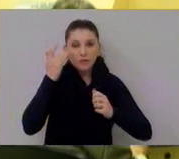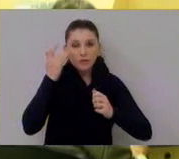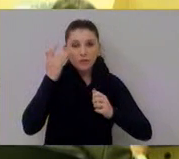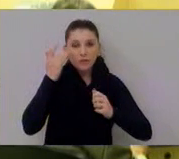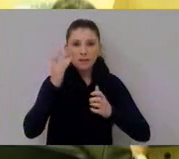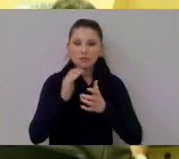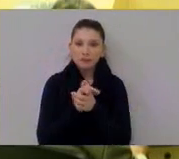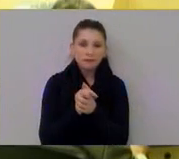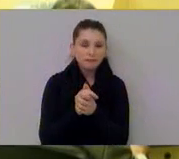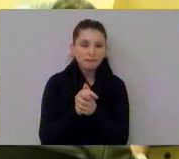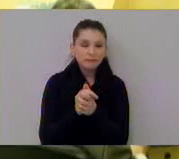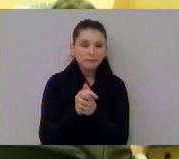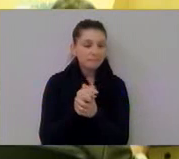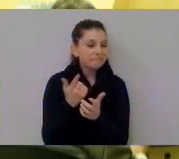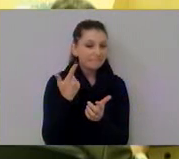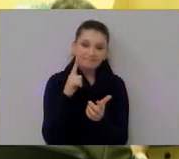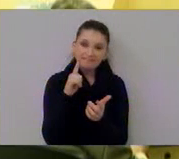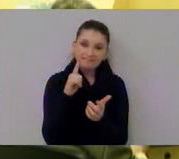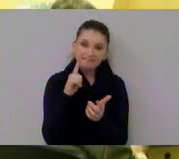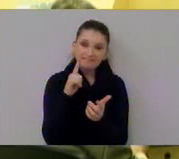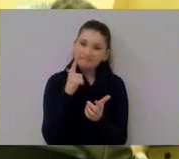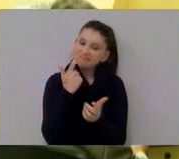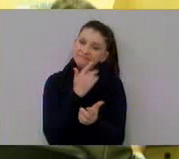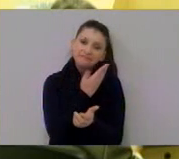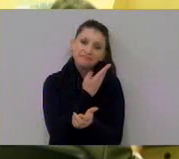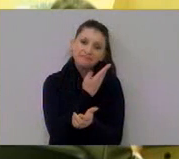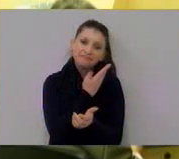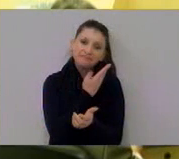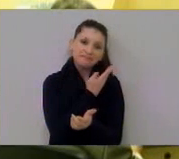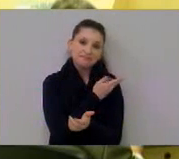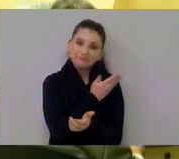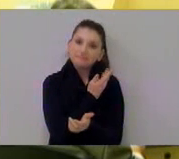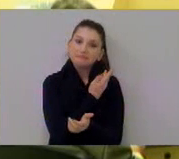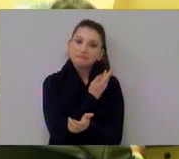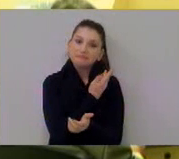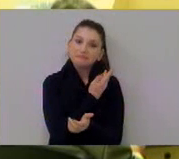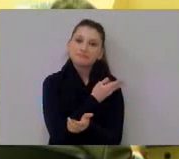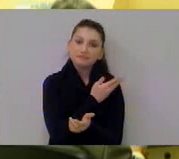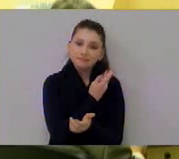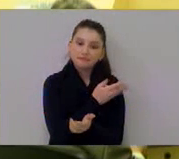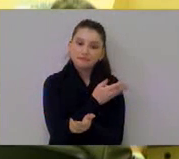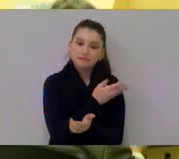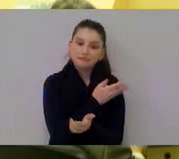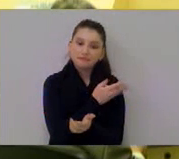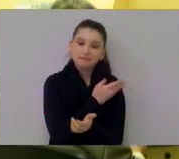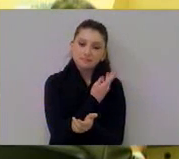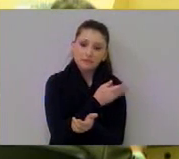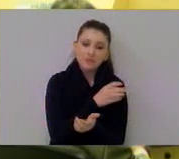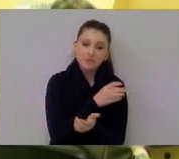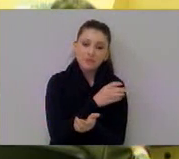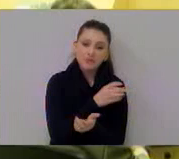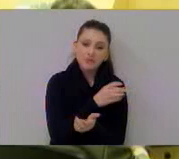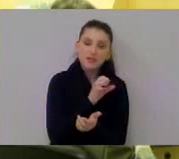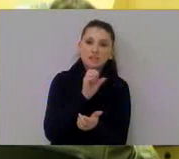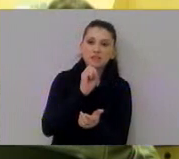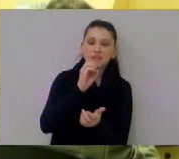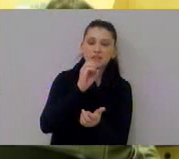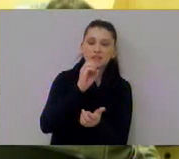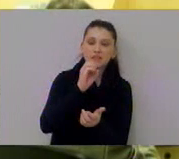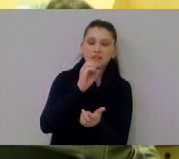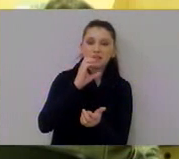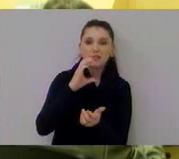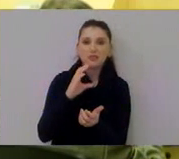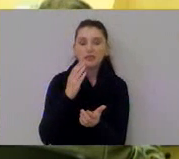discriminar ninguém. Então, senhor presidente, Santa Catarina perdeu um grande